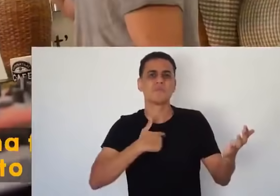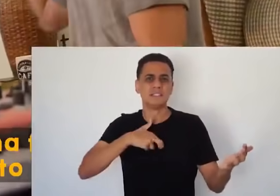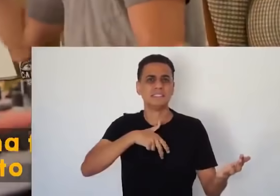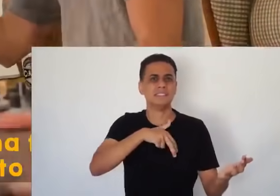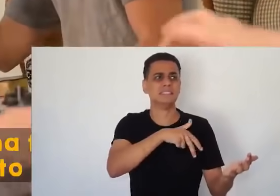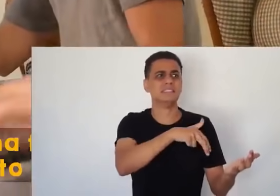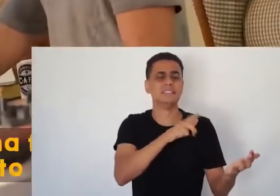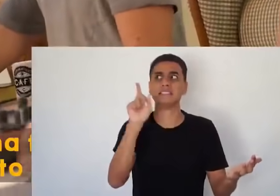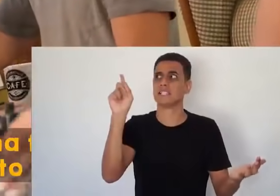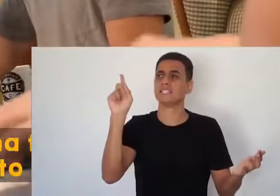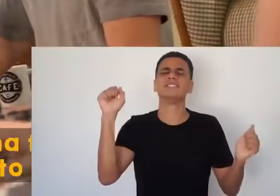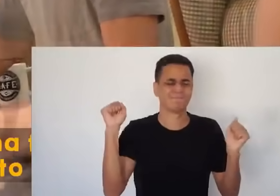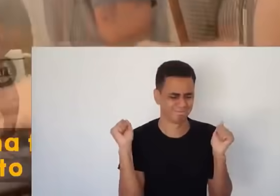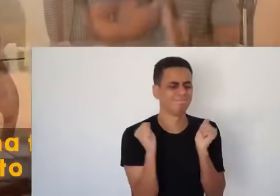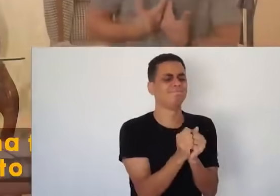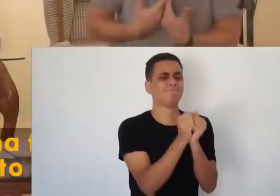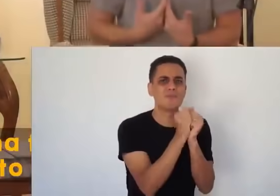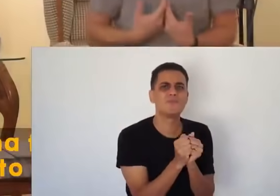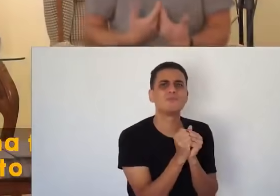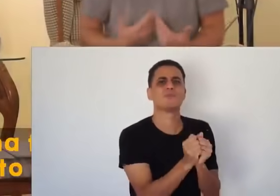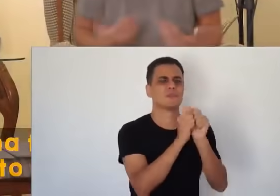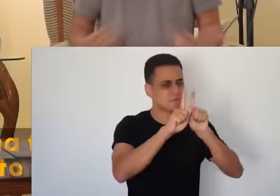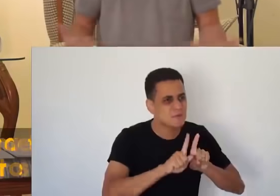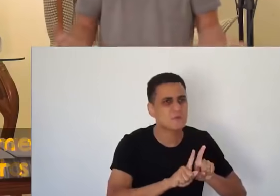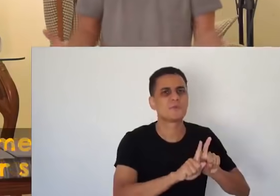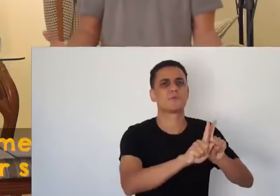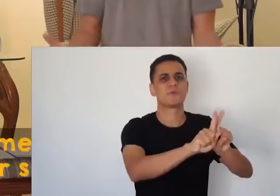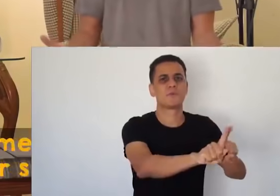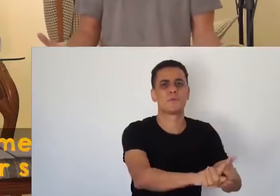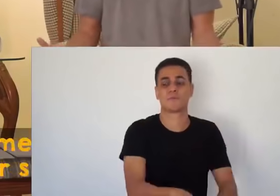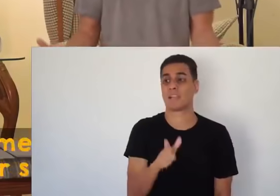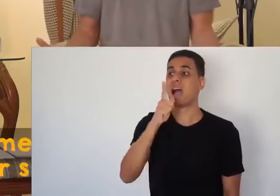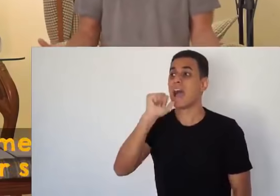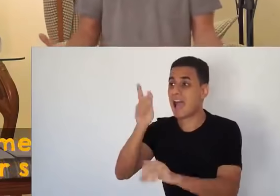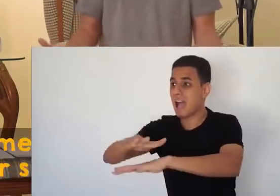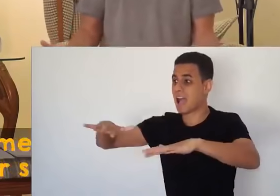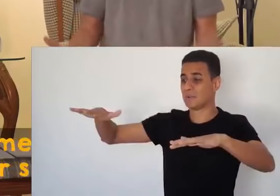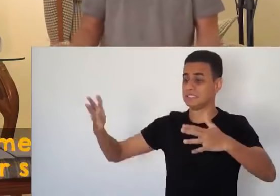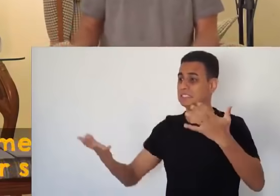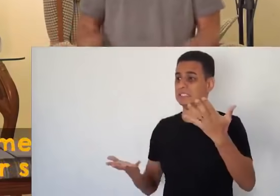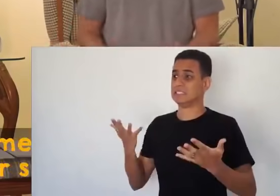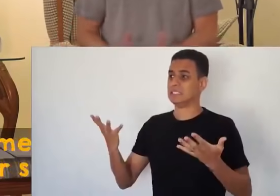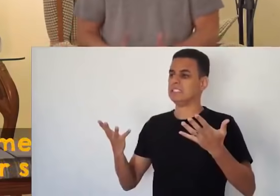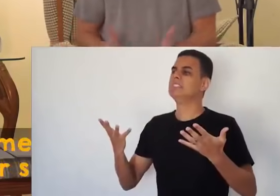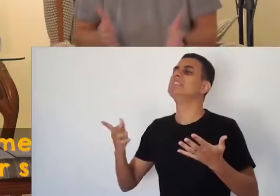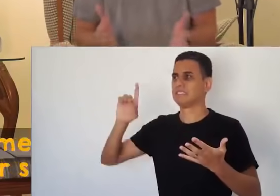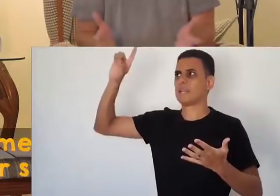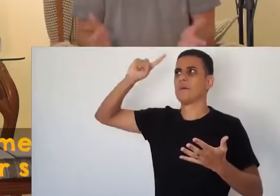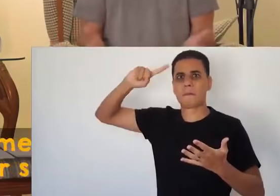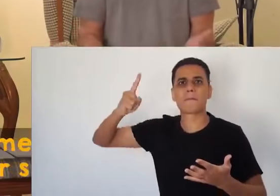fornalha, andando junto a mim. Haverá outro em meio às